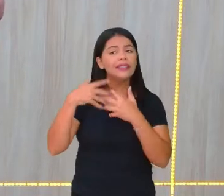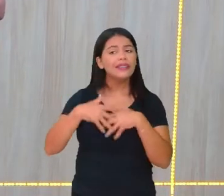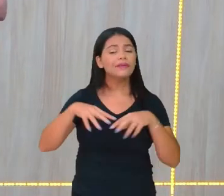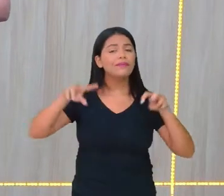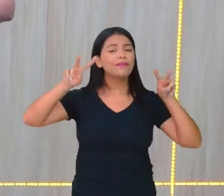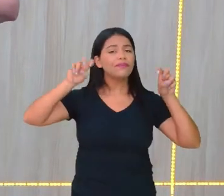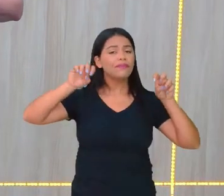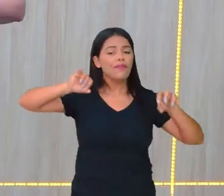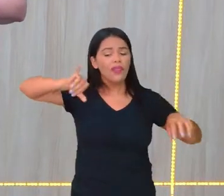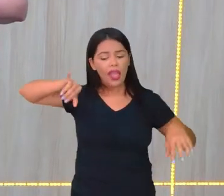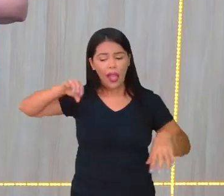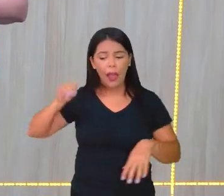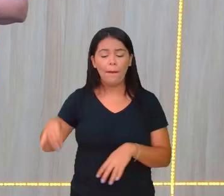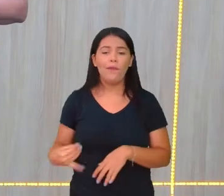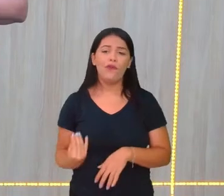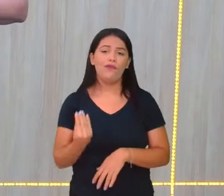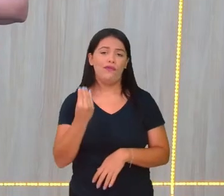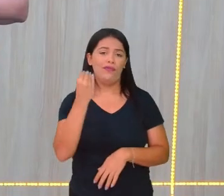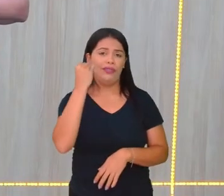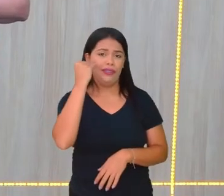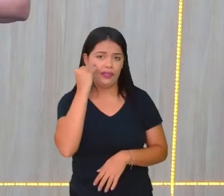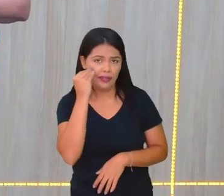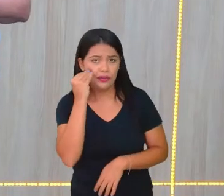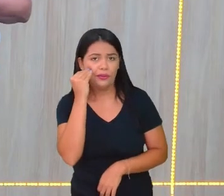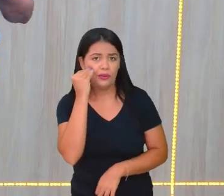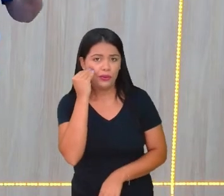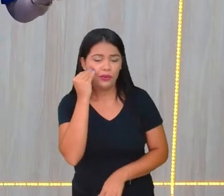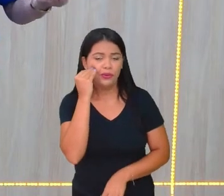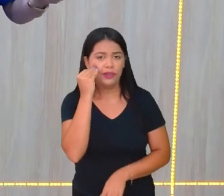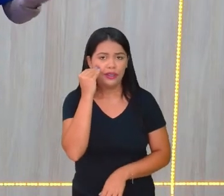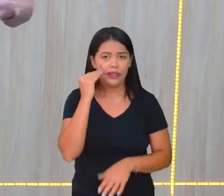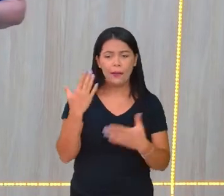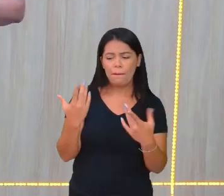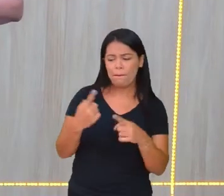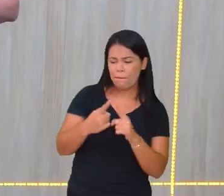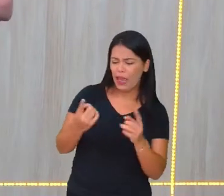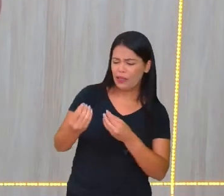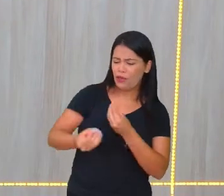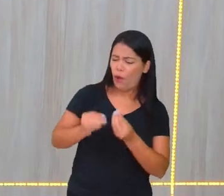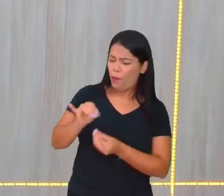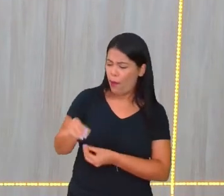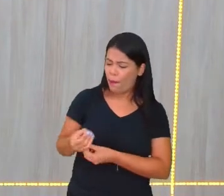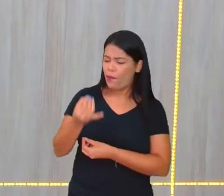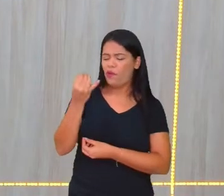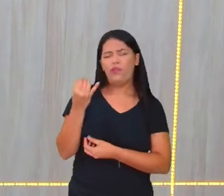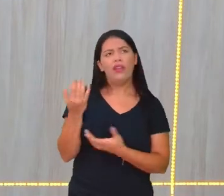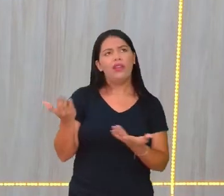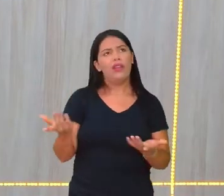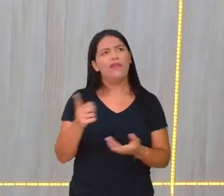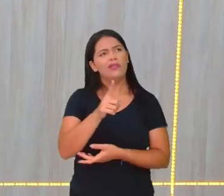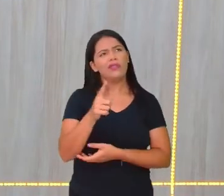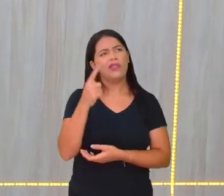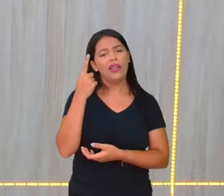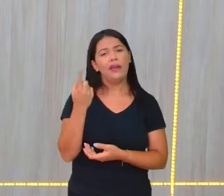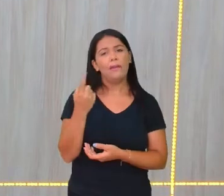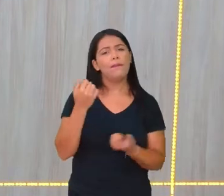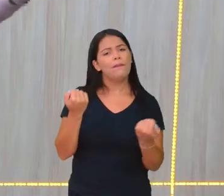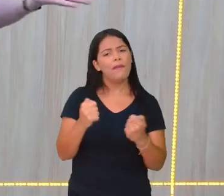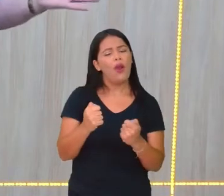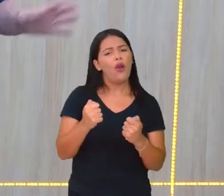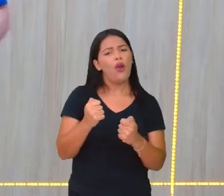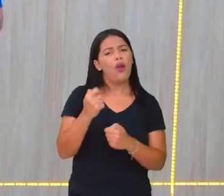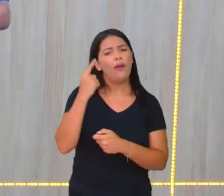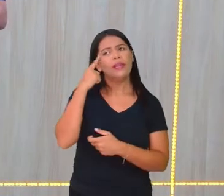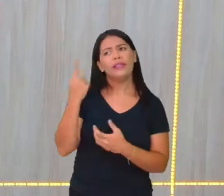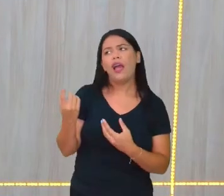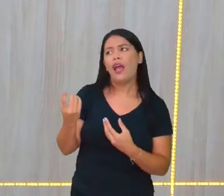não é? Aproveitar as oportunidades. Mas como se aproveitar? De repente vocês estão pensando aí, como se aproveitar, professora,